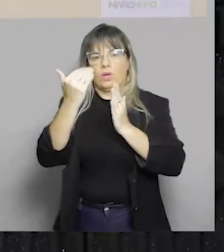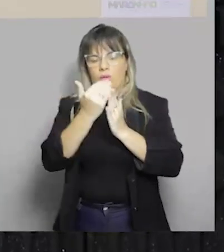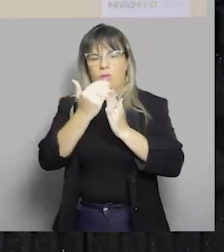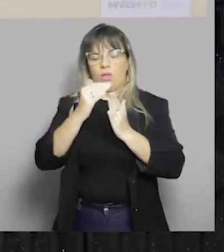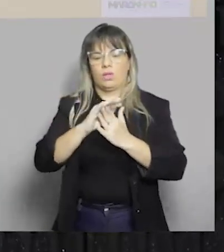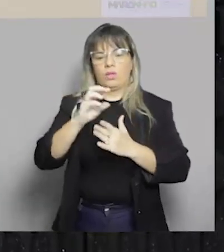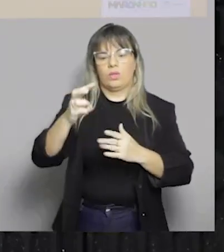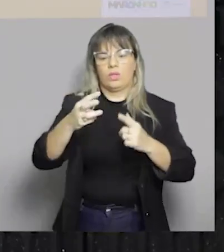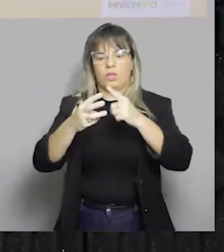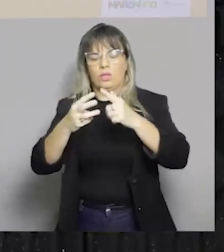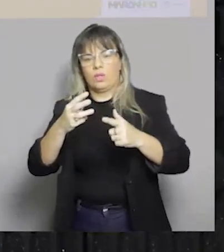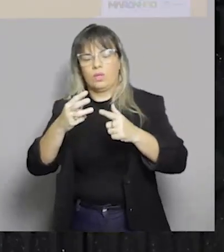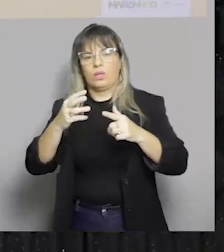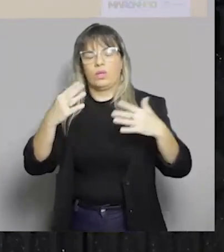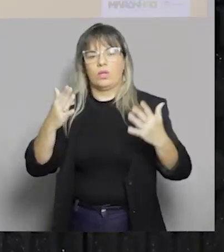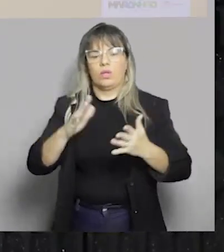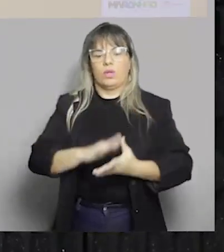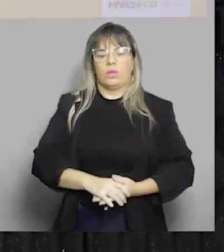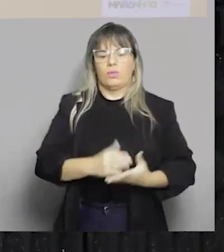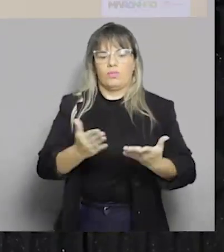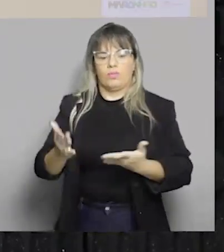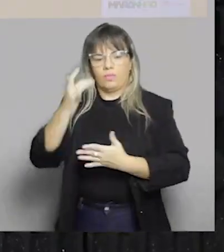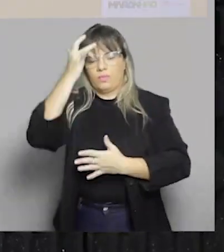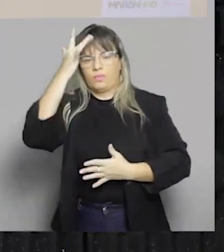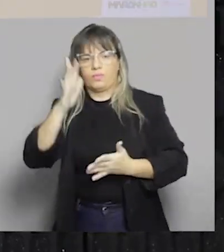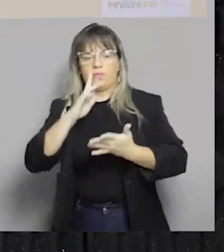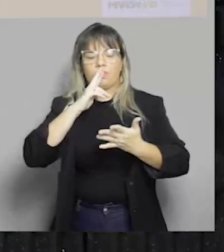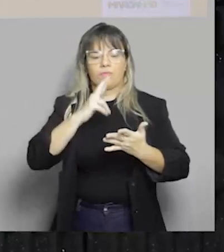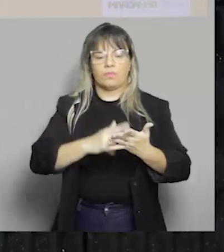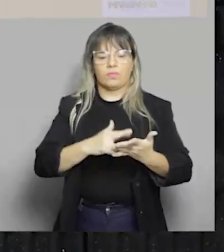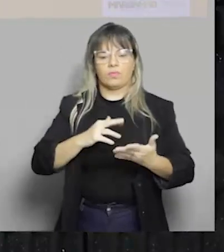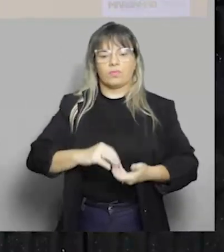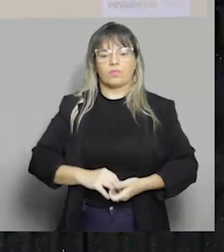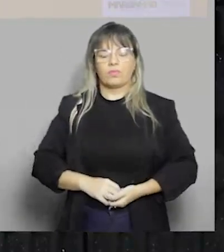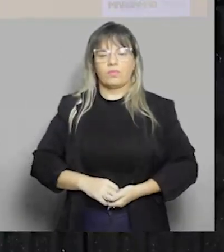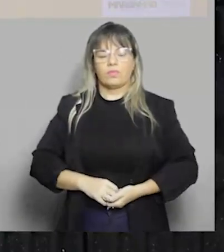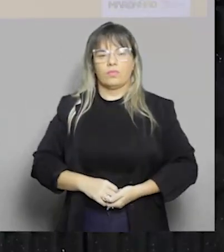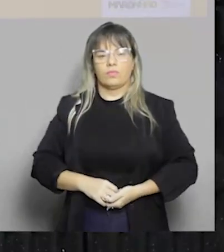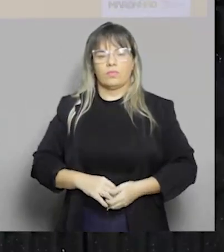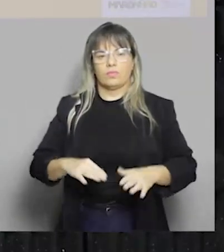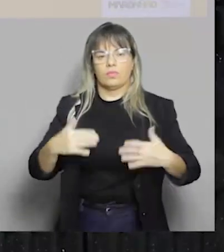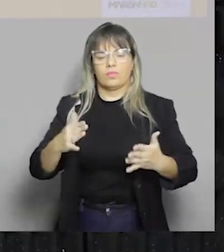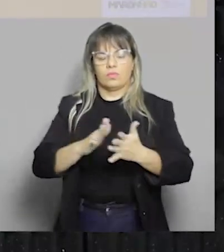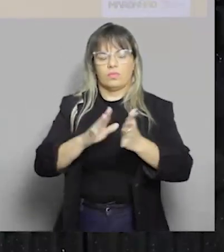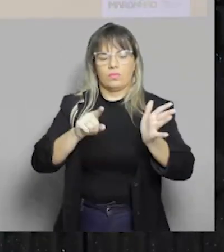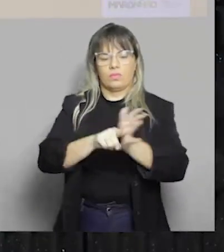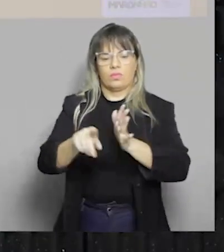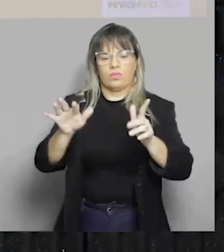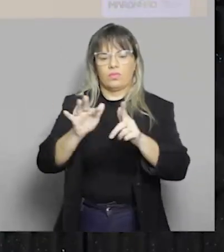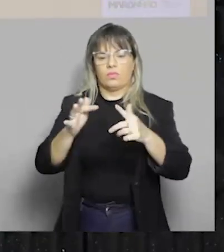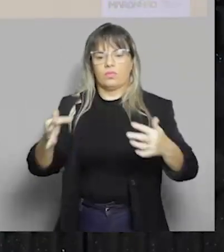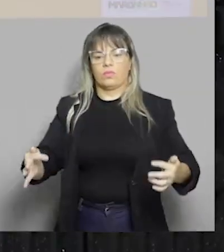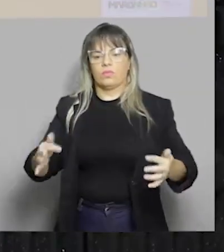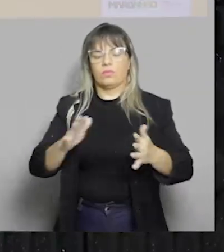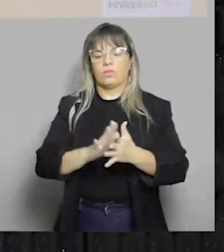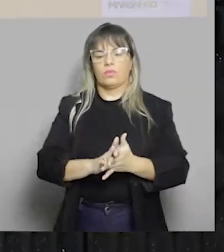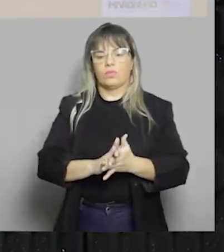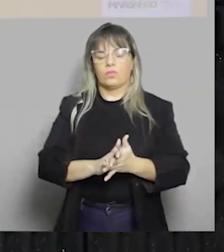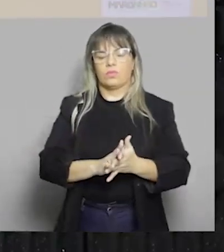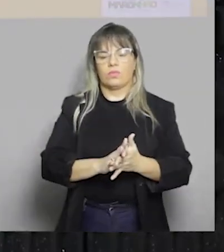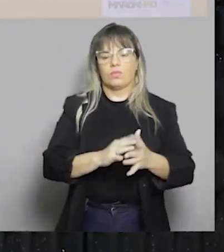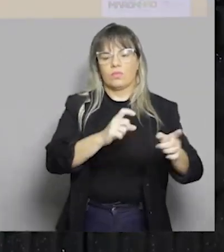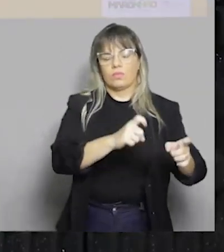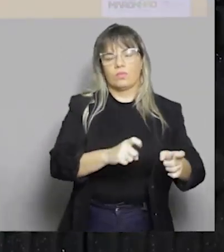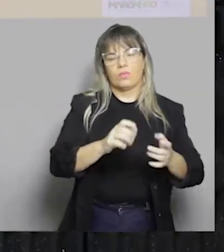tá certo? Então agora fica fácil para a gente responder a questão. Então, vamos tornar essa pergunta mais simples. No campo